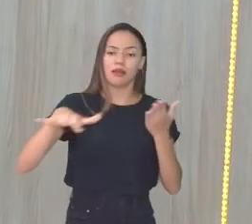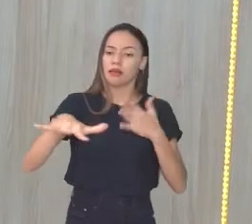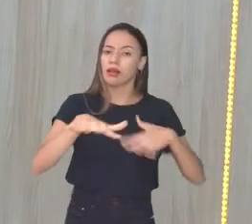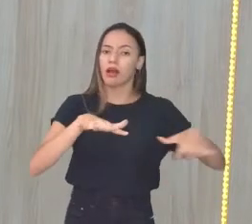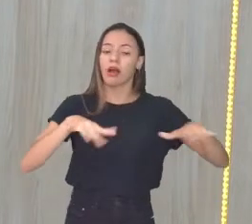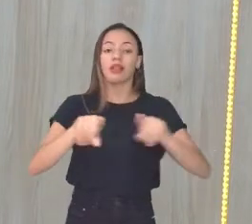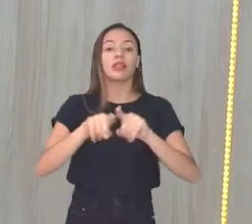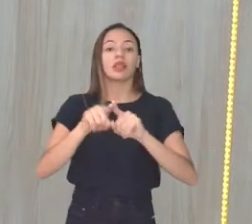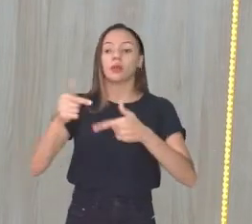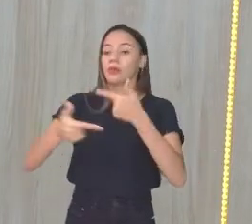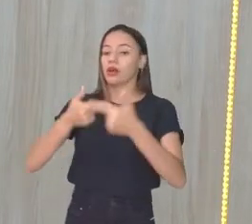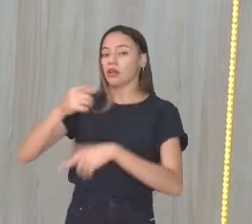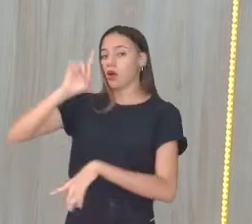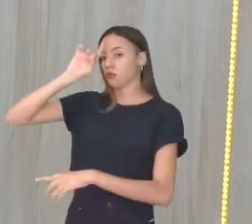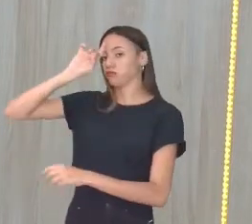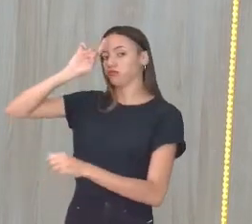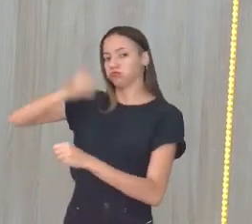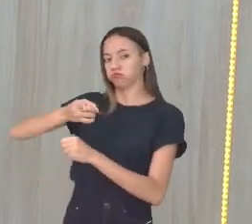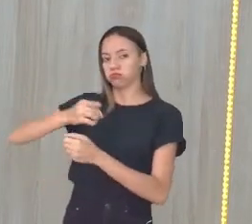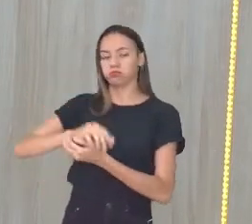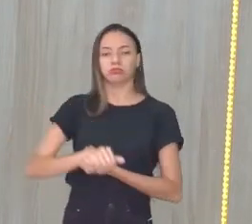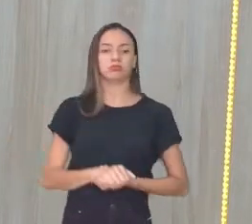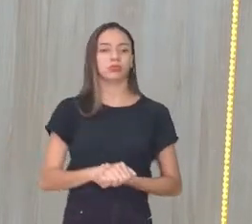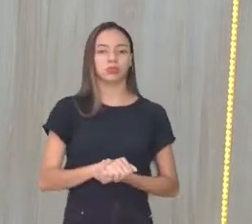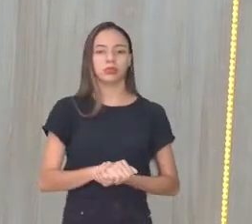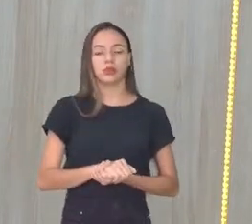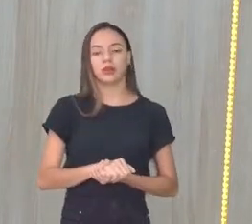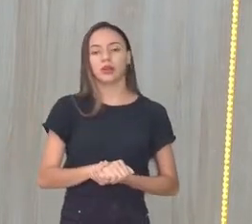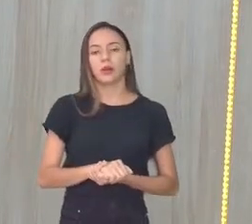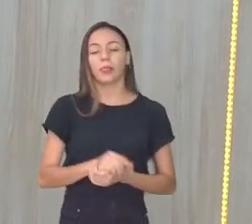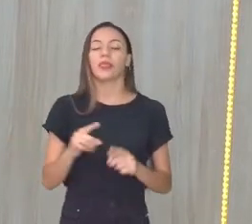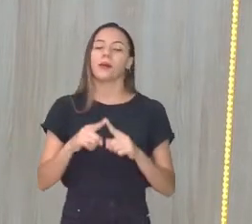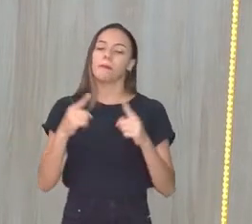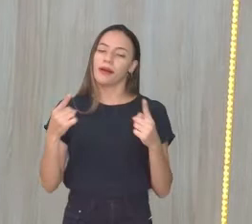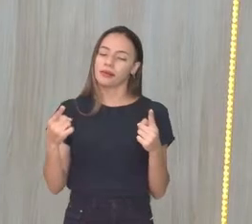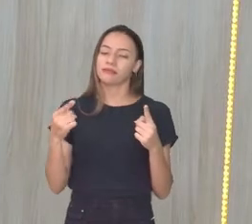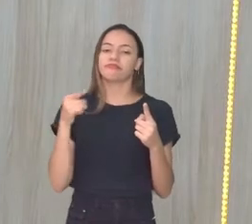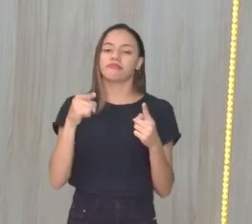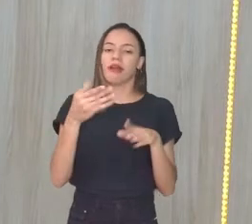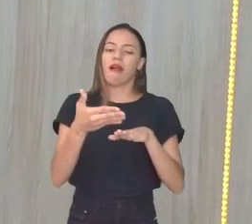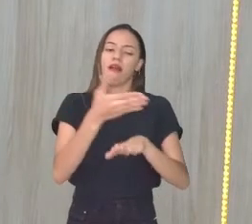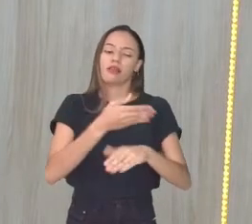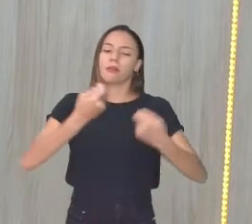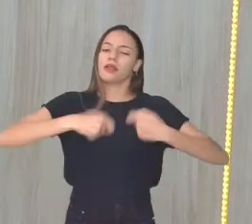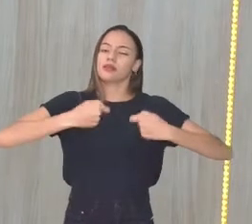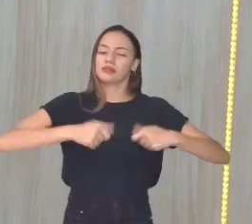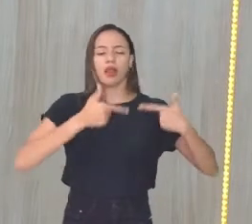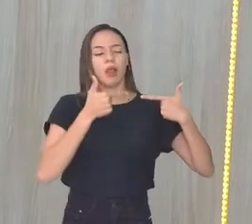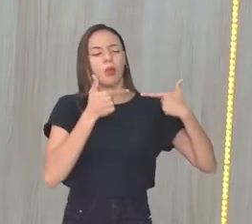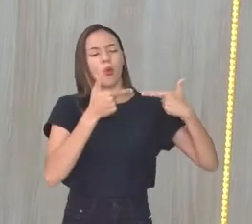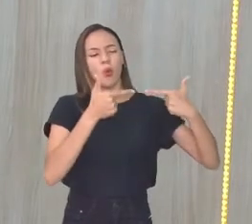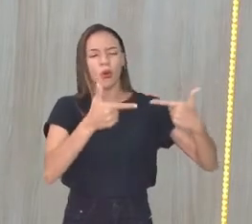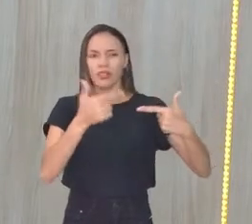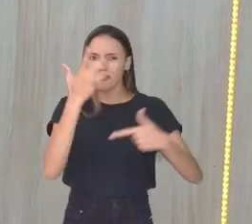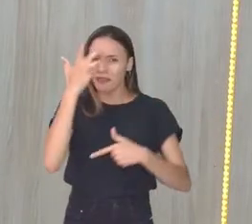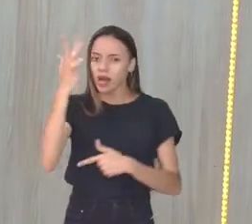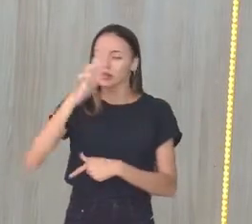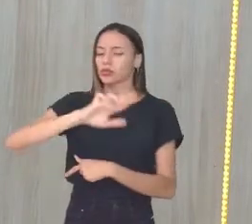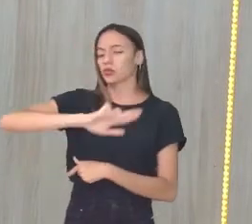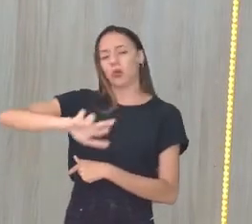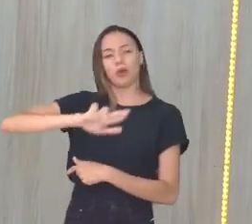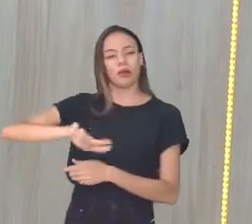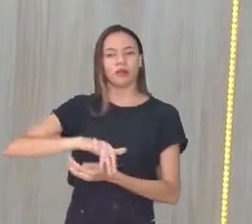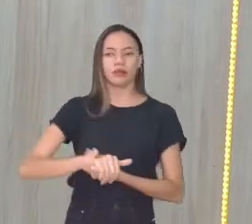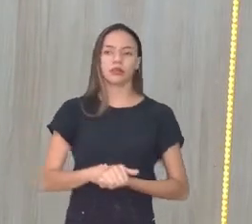ocupando cargos de chefia. Agora, é lógico que isso é com muita luta, não é fácil, tá? O espaço.